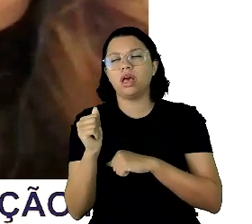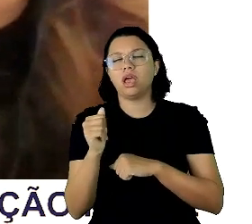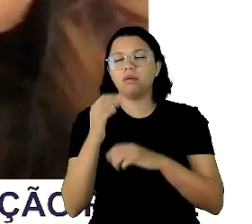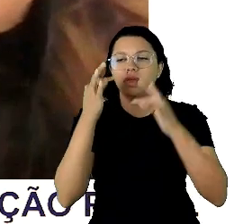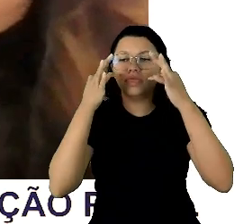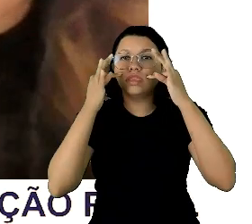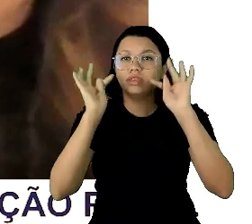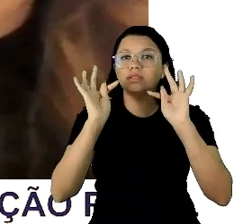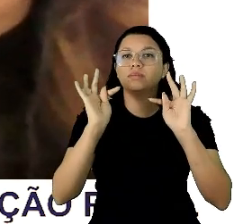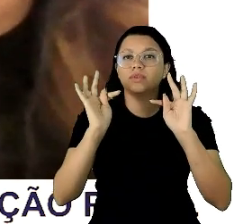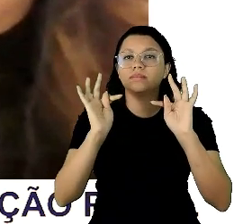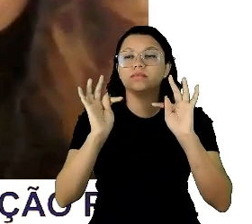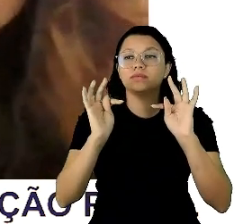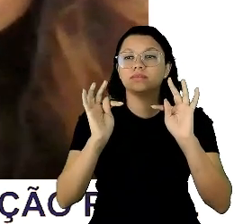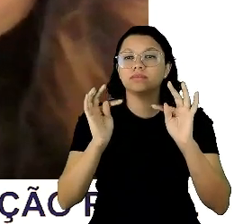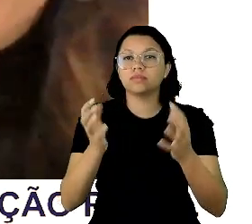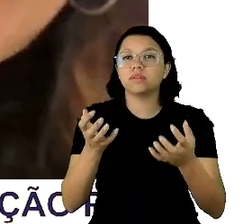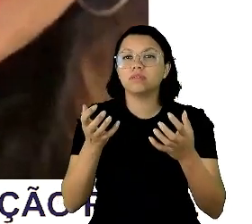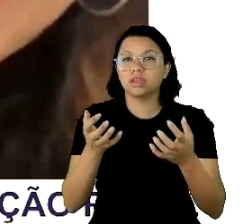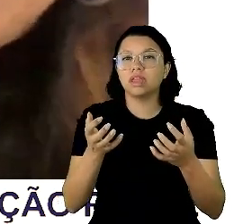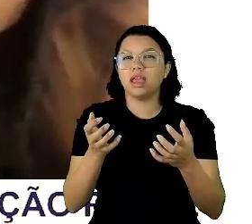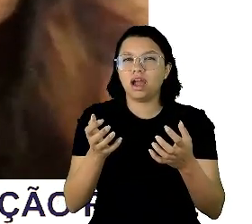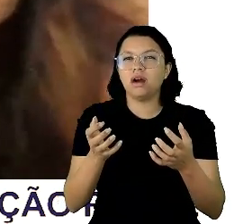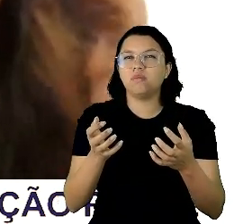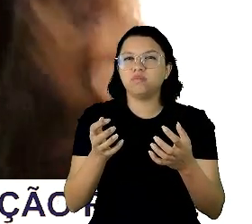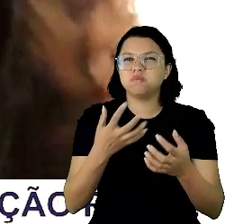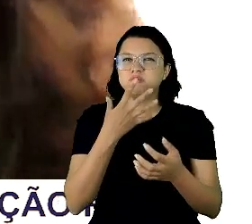vontade de passar um sabão daqueles.